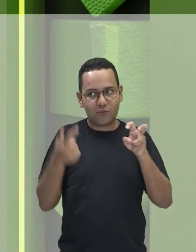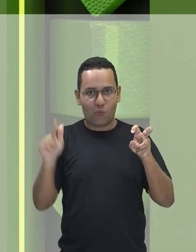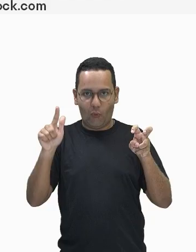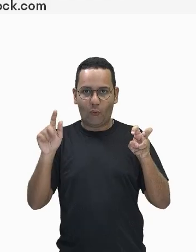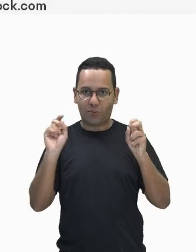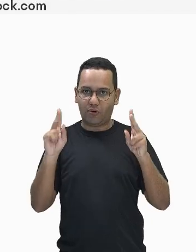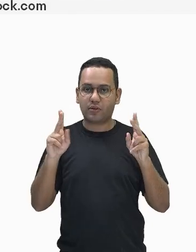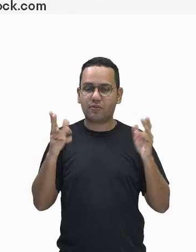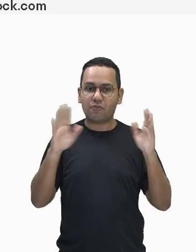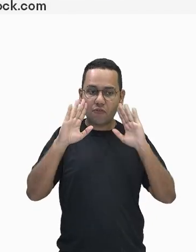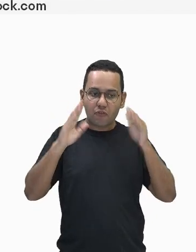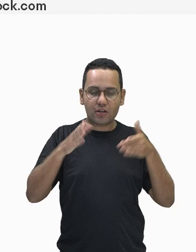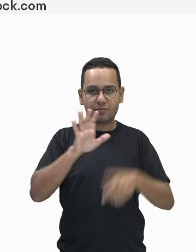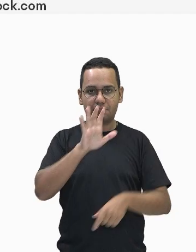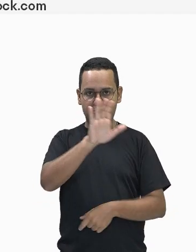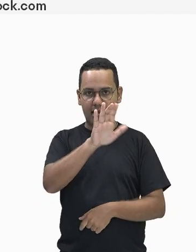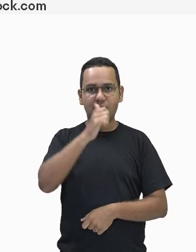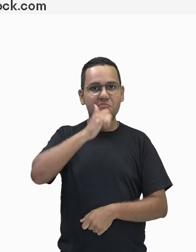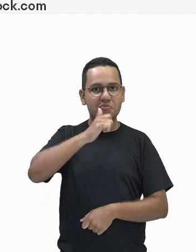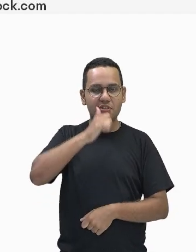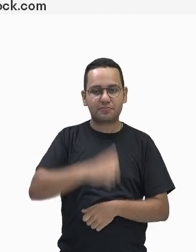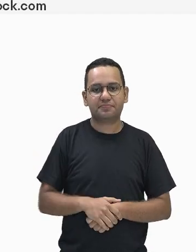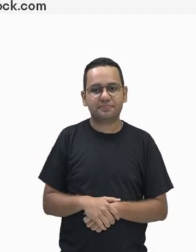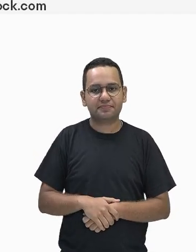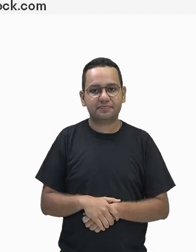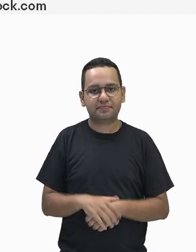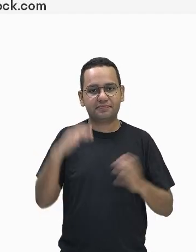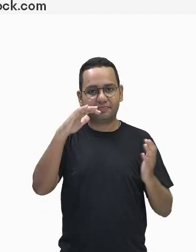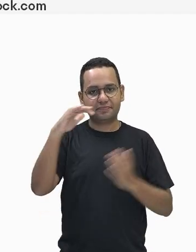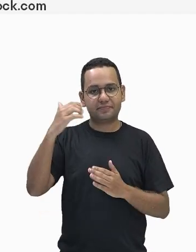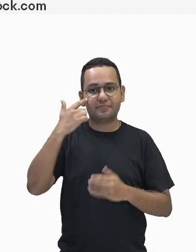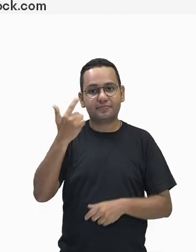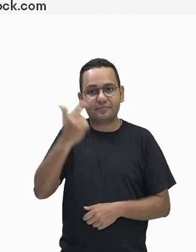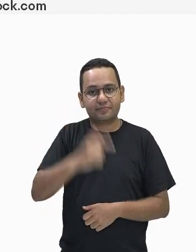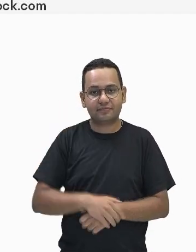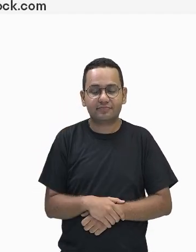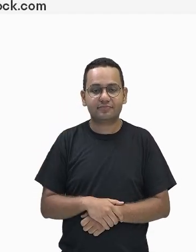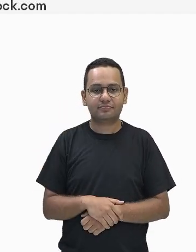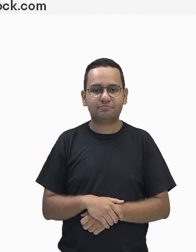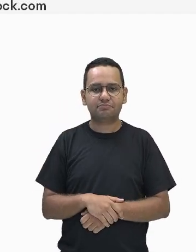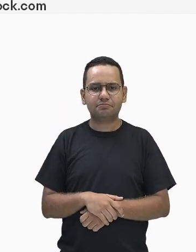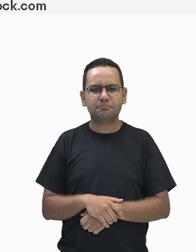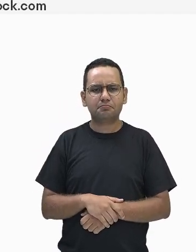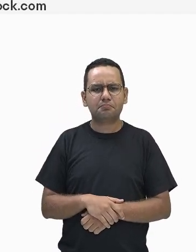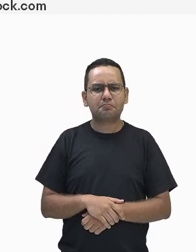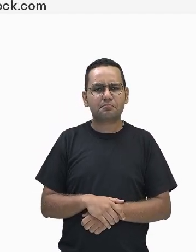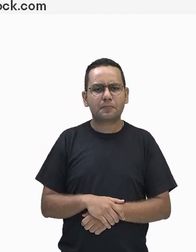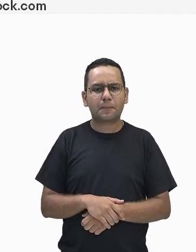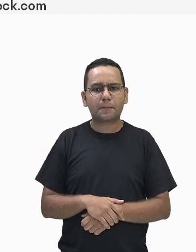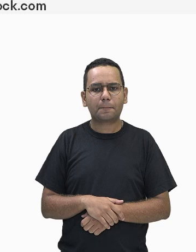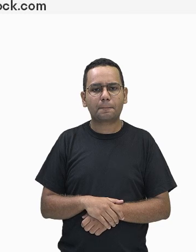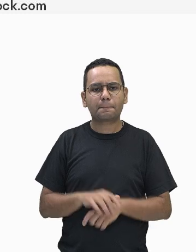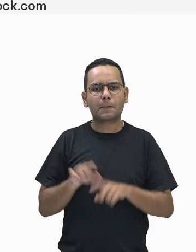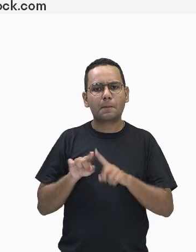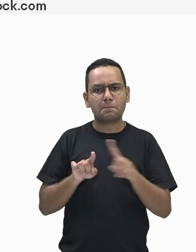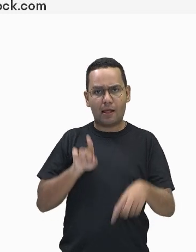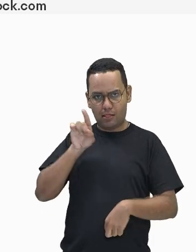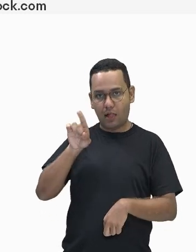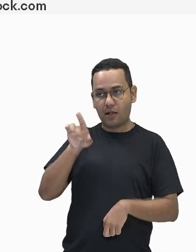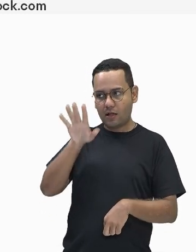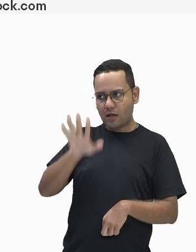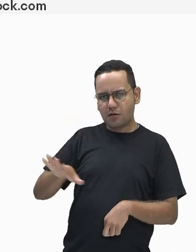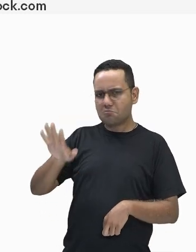essa imagem para uma reflexão antes de tratar do assunto propriamente, né? O que seria, né, o que essa estrutura que a médica